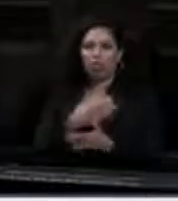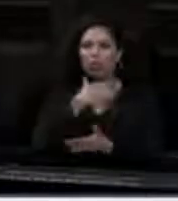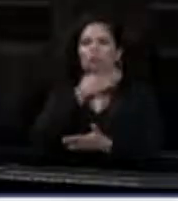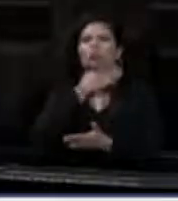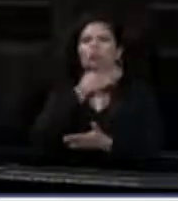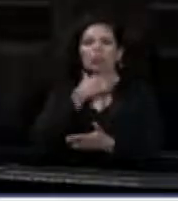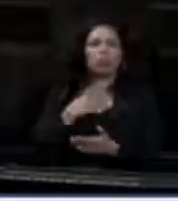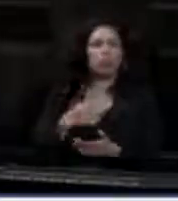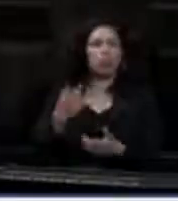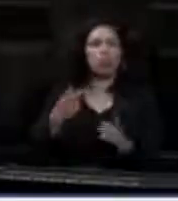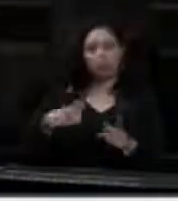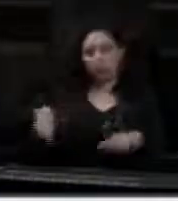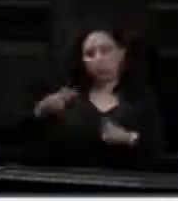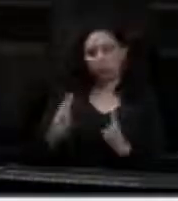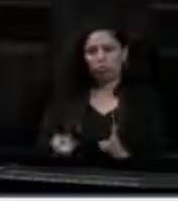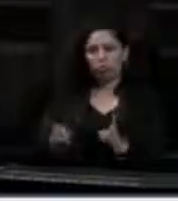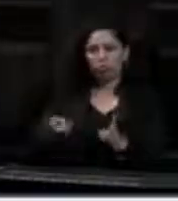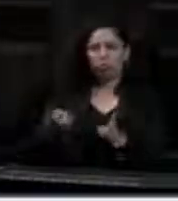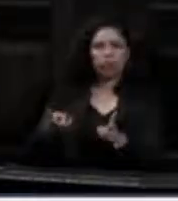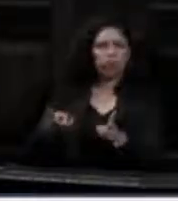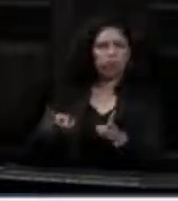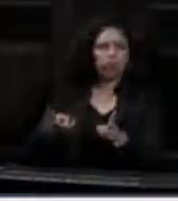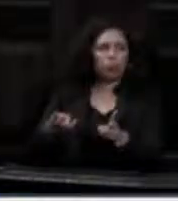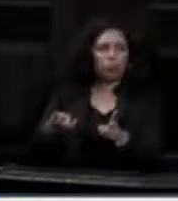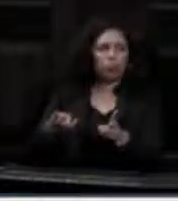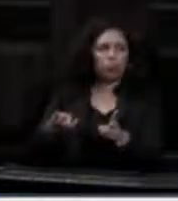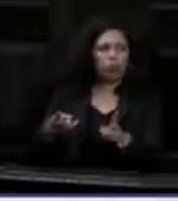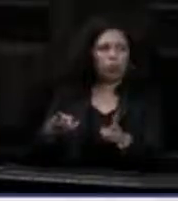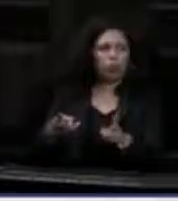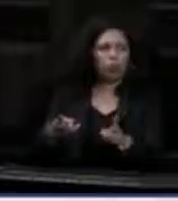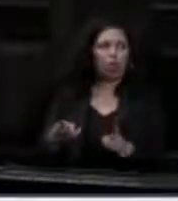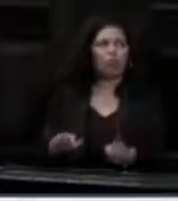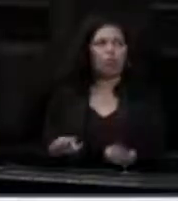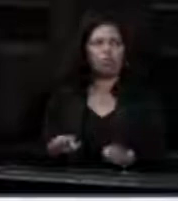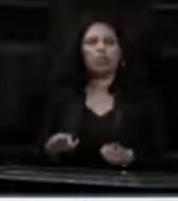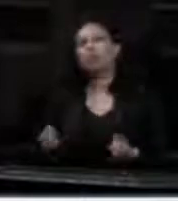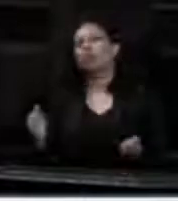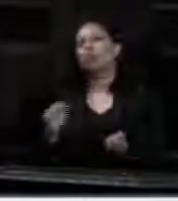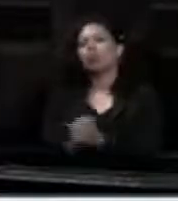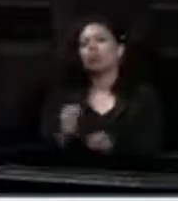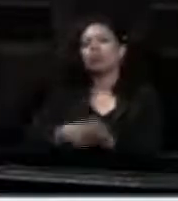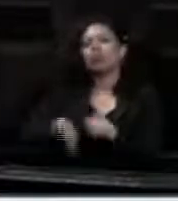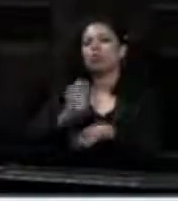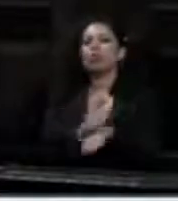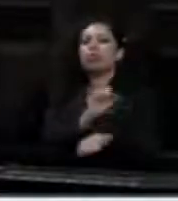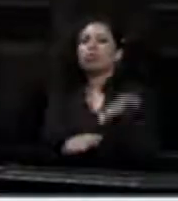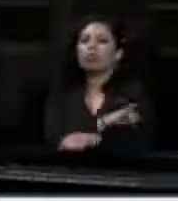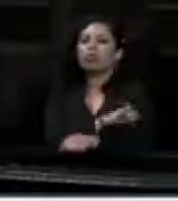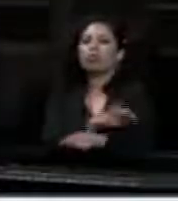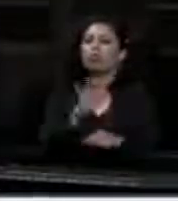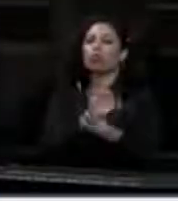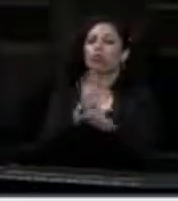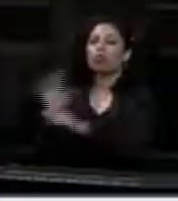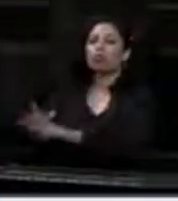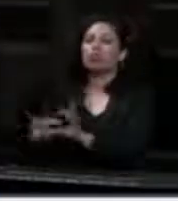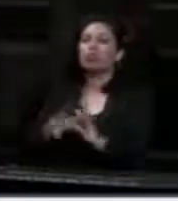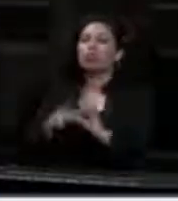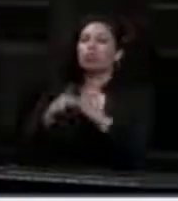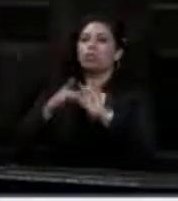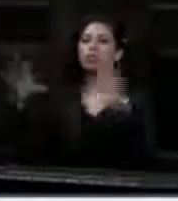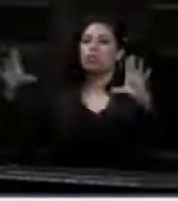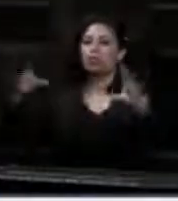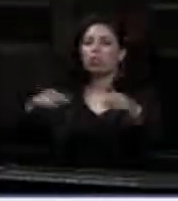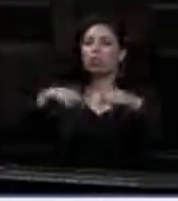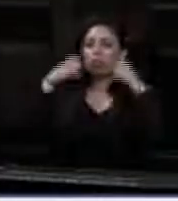enfrentando. Continuaremos contra Pezão e sua turma para que o Estado do Rio de Janeiro possa se libertar da velha política